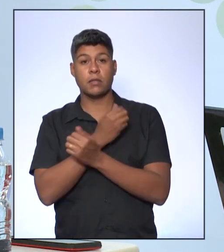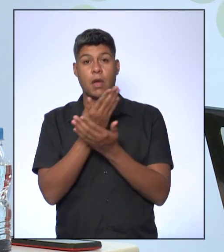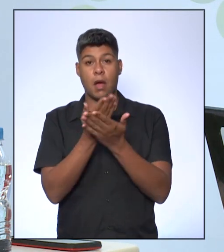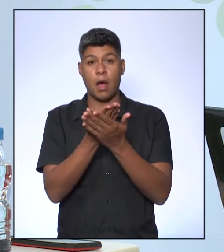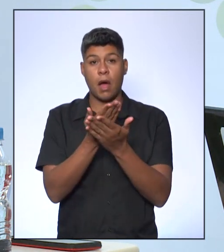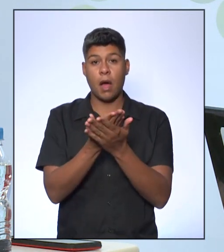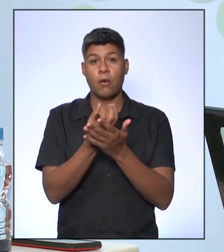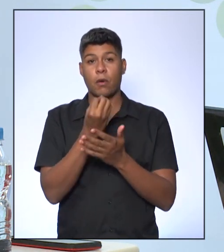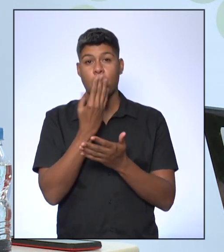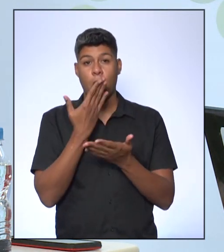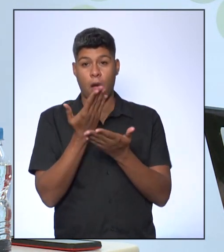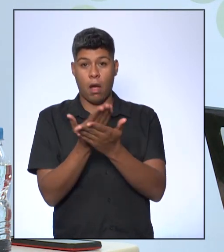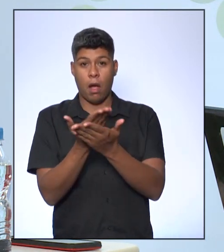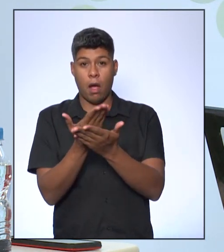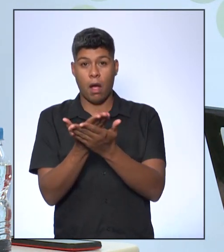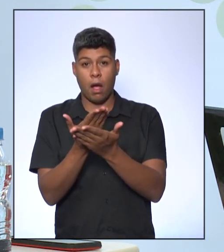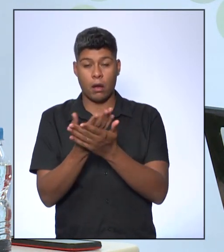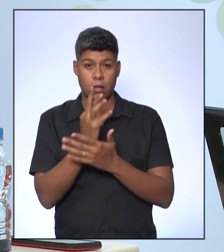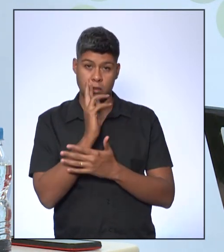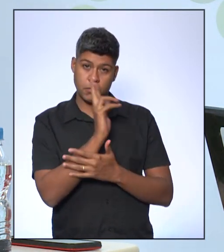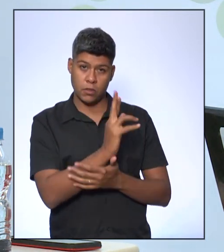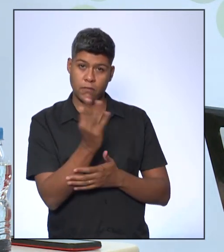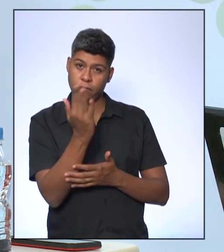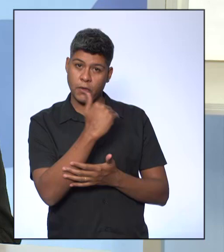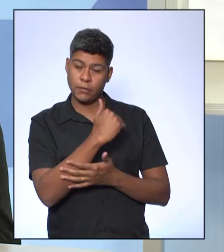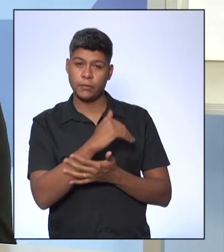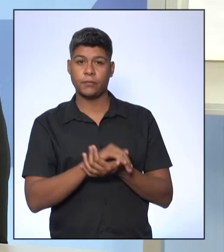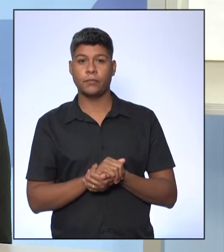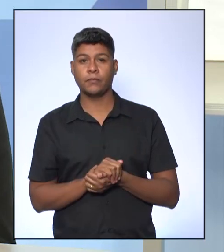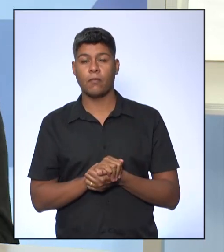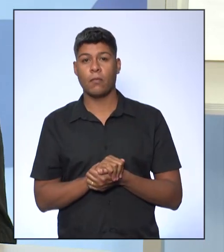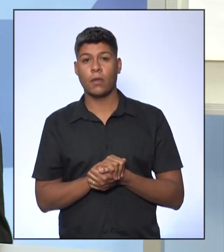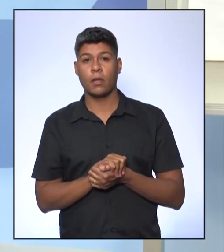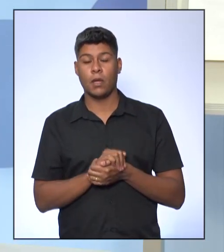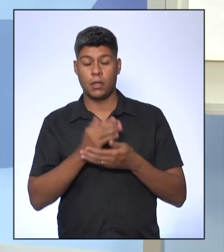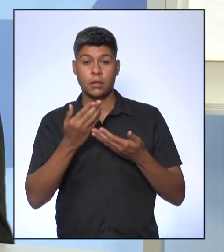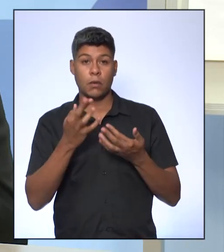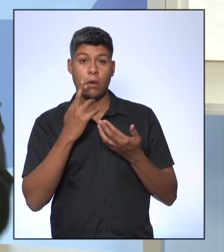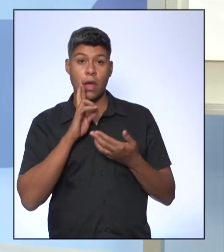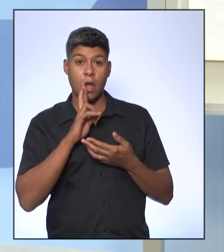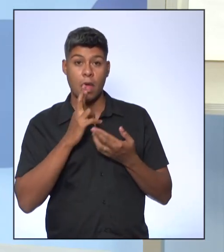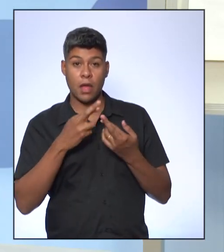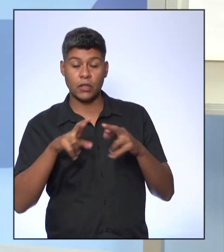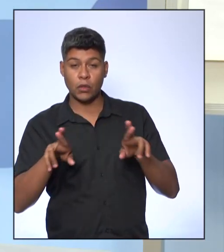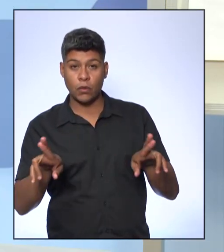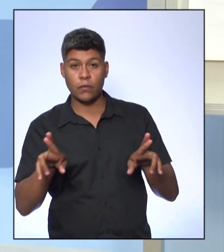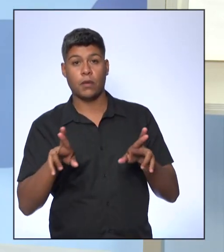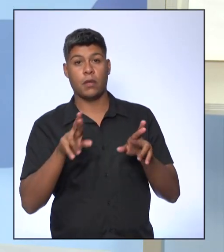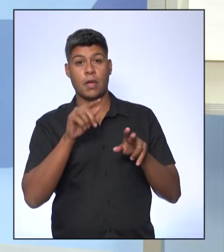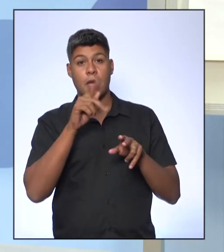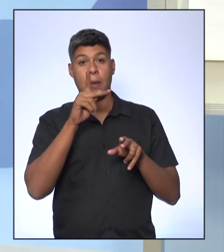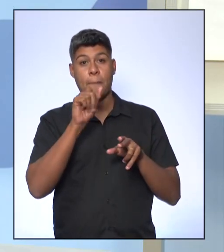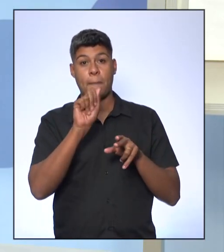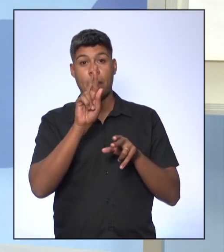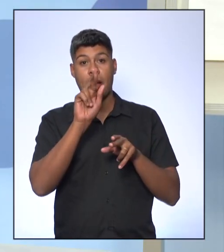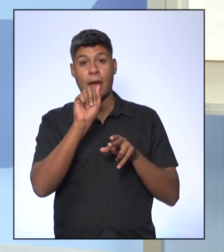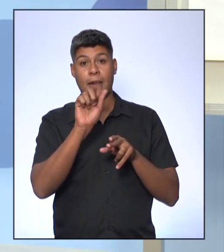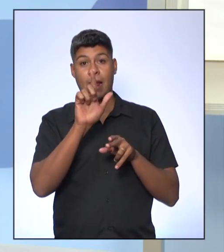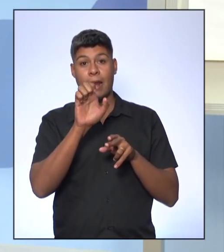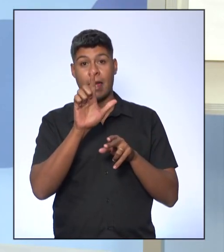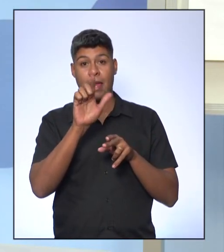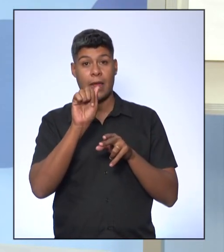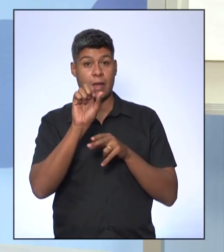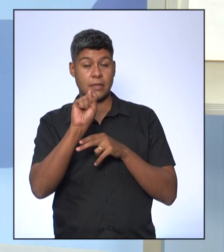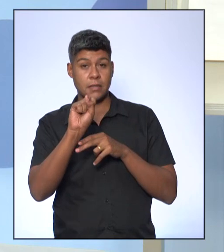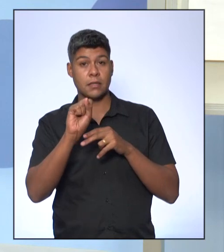desejando boa aula. Vamos responder, Jonas? Vamos lá. Então, para resolver essas paralelas, nós vamos fazer a mesma ideia